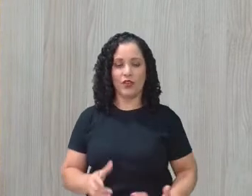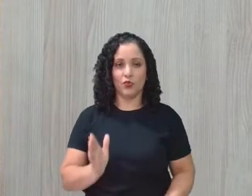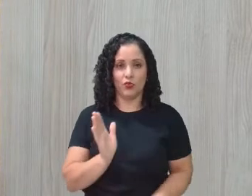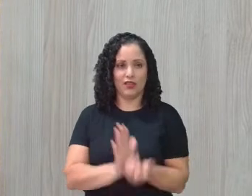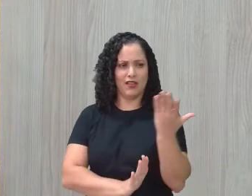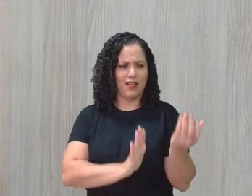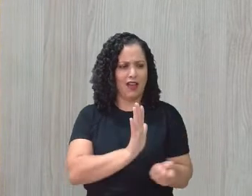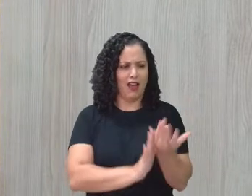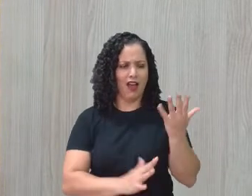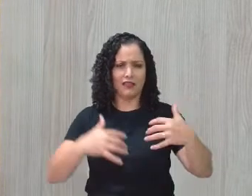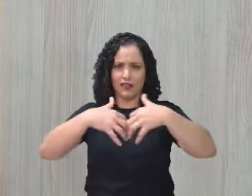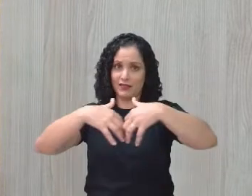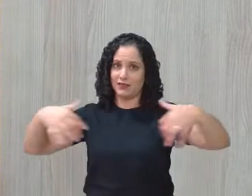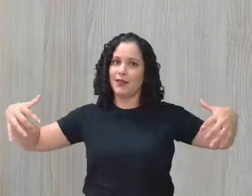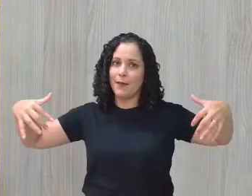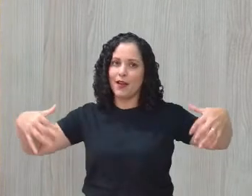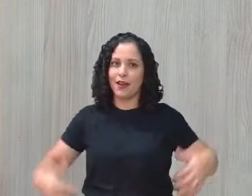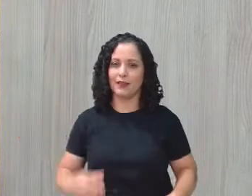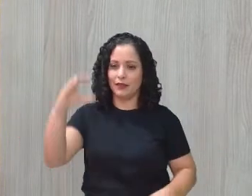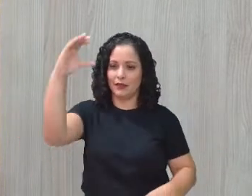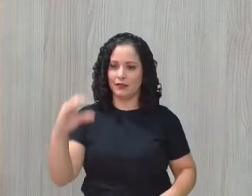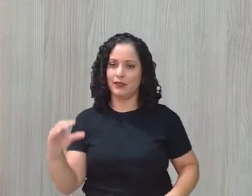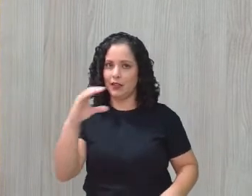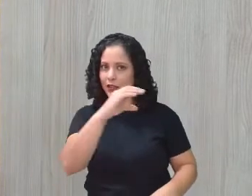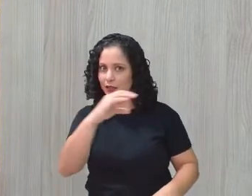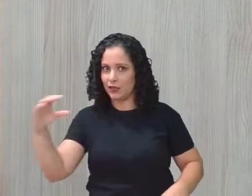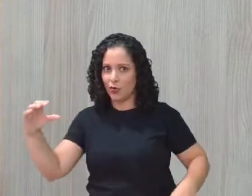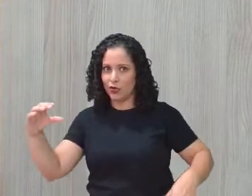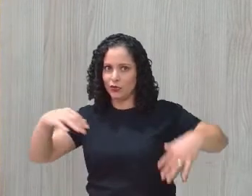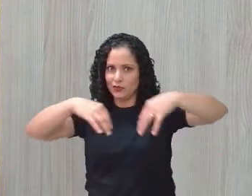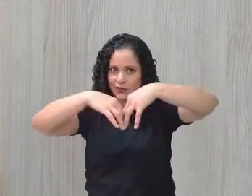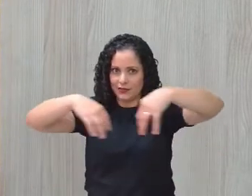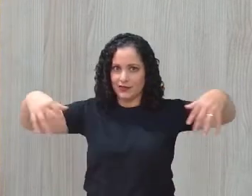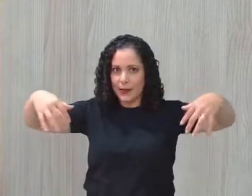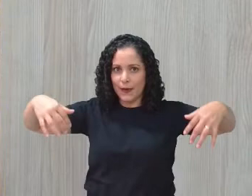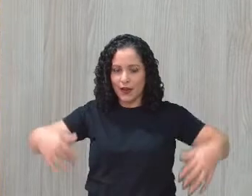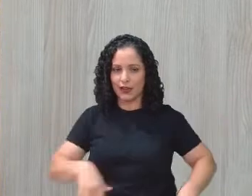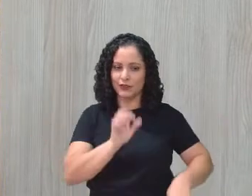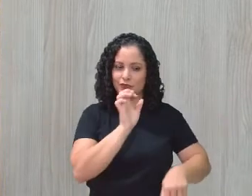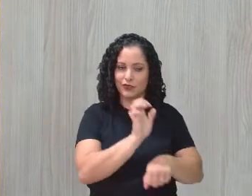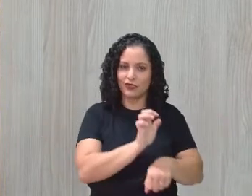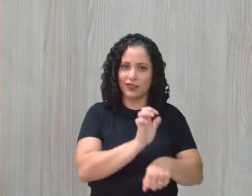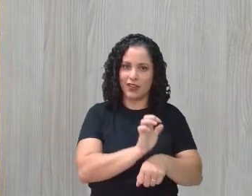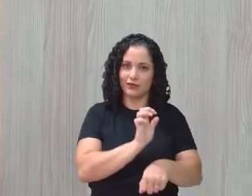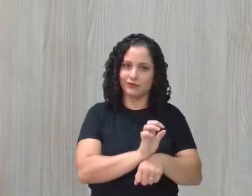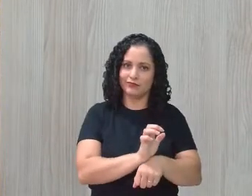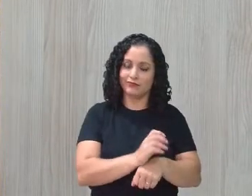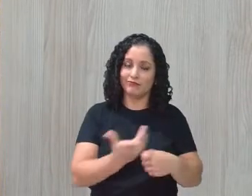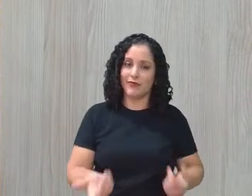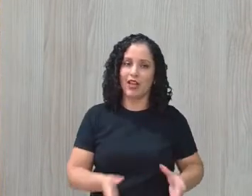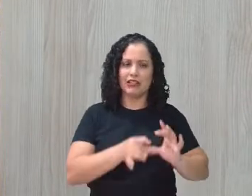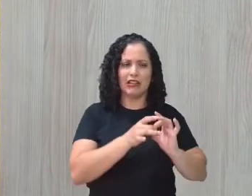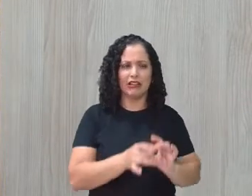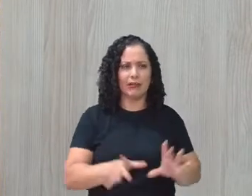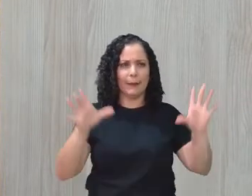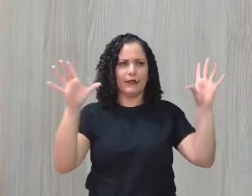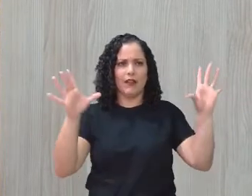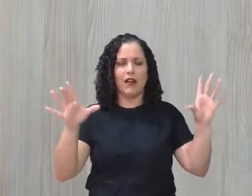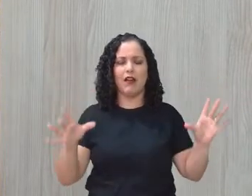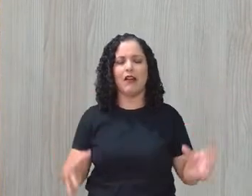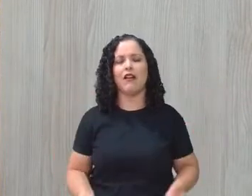separando a igreja do Estado, né? E aí Exatamente. trazendo essa questão de liberdade,